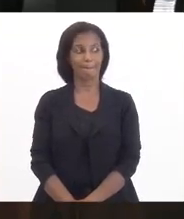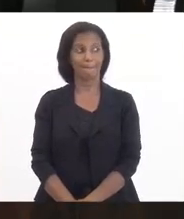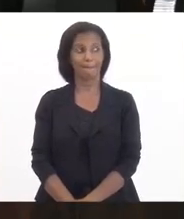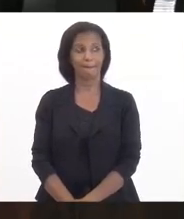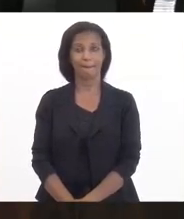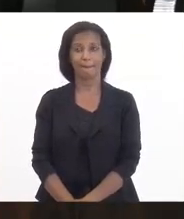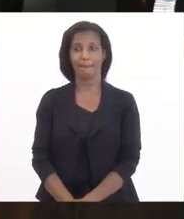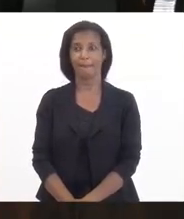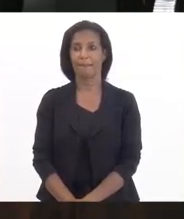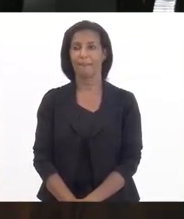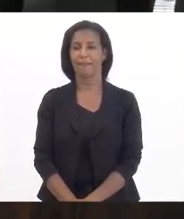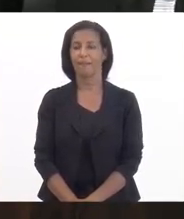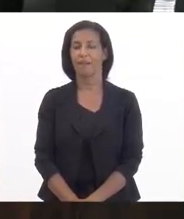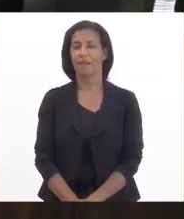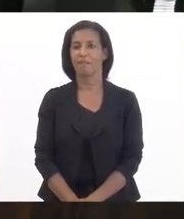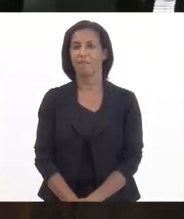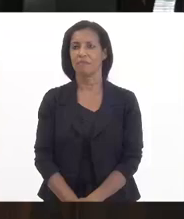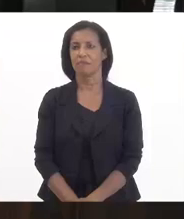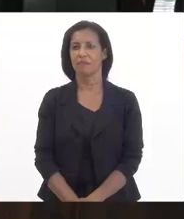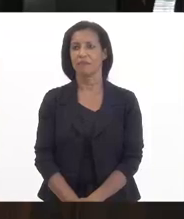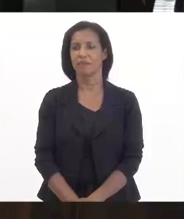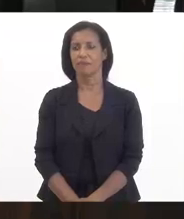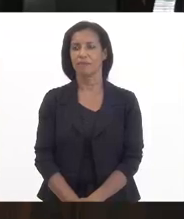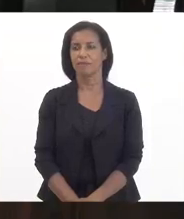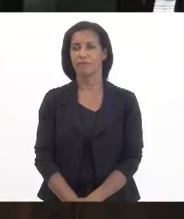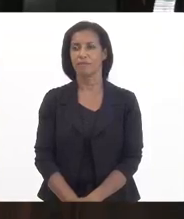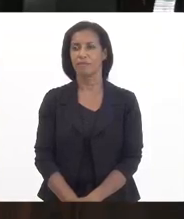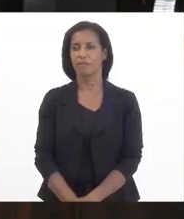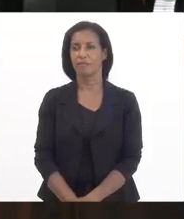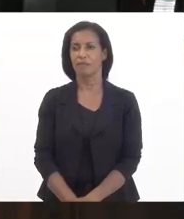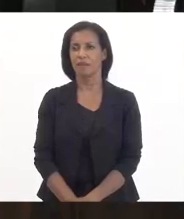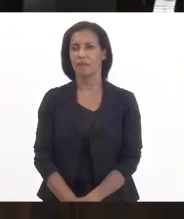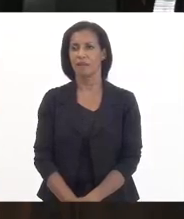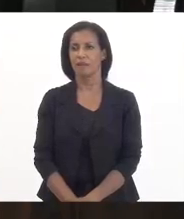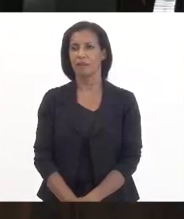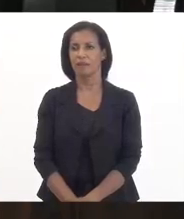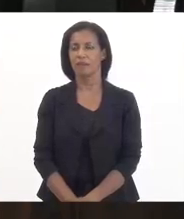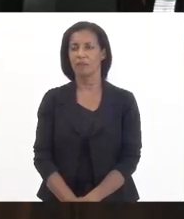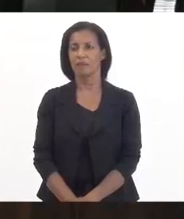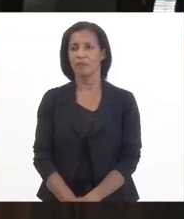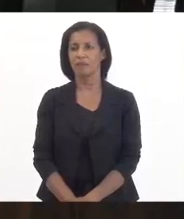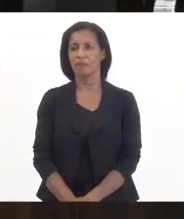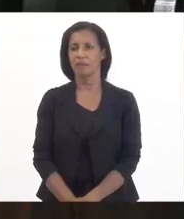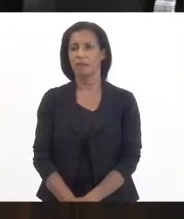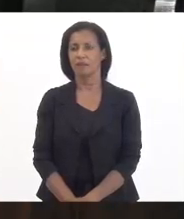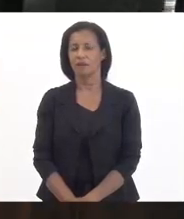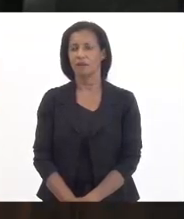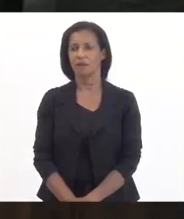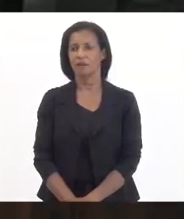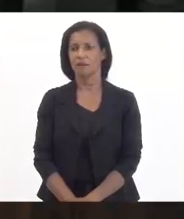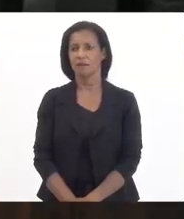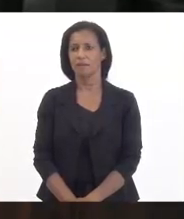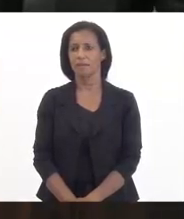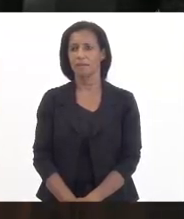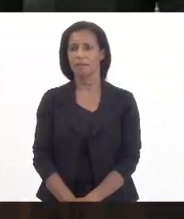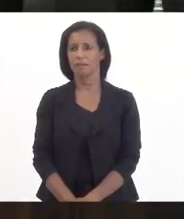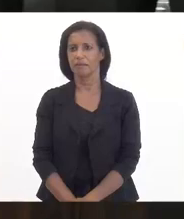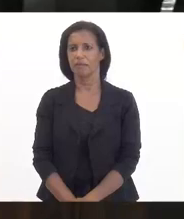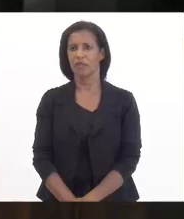Aqui são os textos. Aqui são os textos, se você quiser depois pedir para o pessoal replicar. Os textos só.